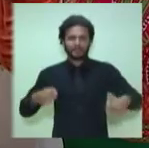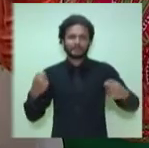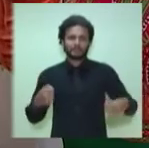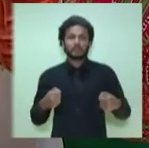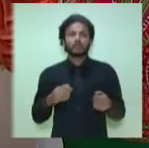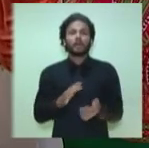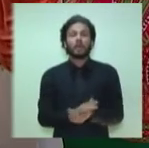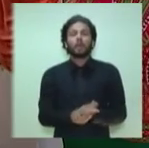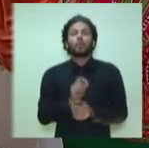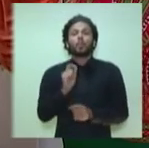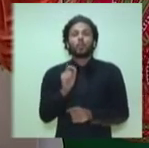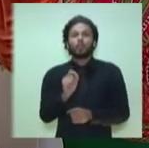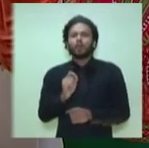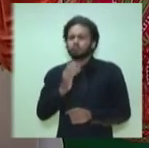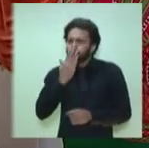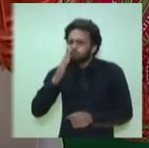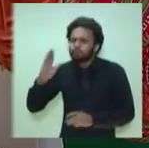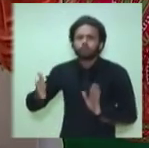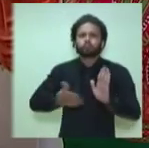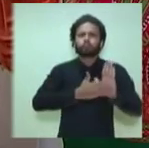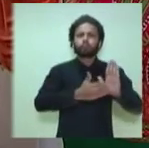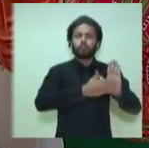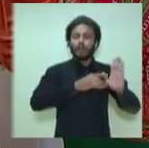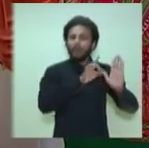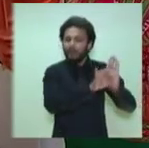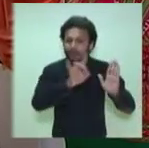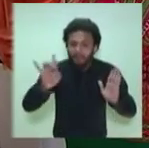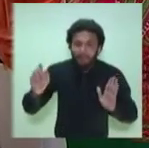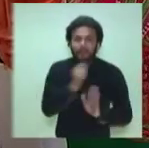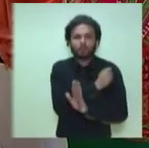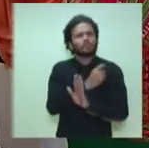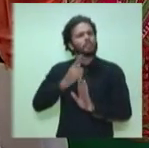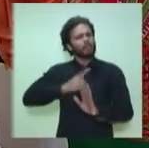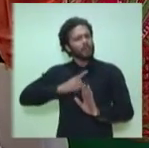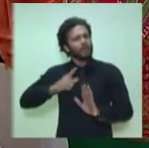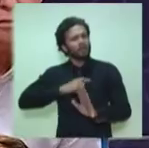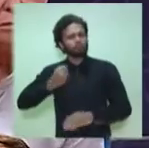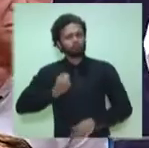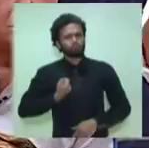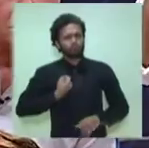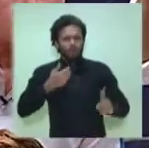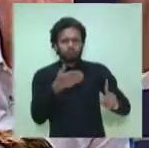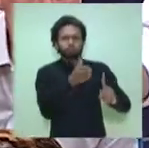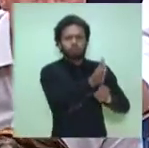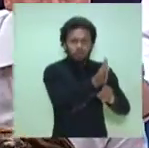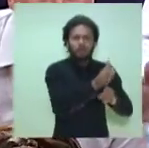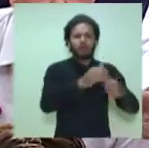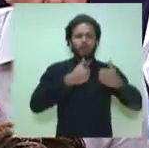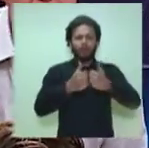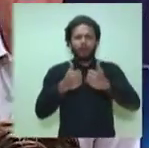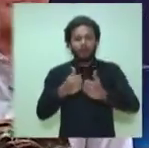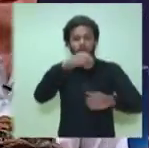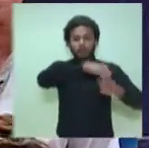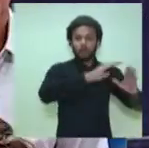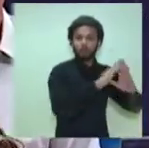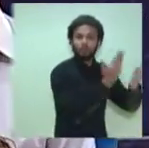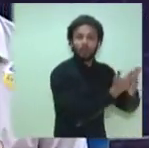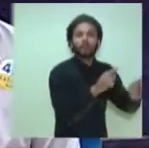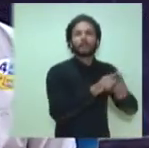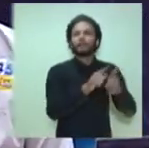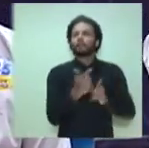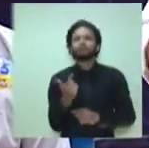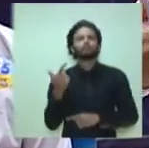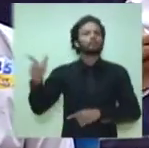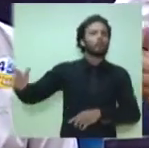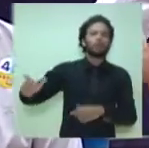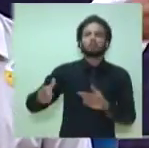é garantir que cada estudante tenha o número suficiente de passagens para atividade de classe e para atividade extra